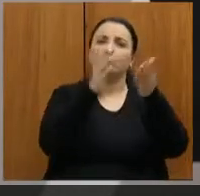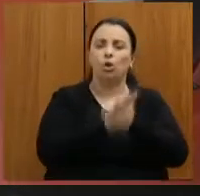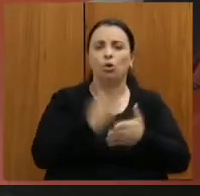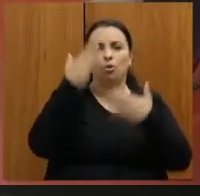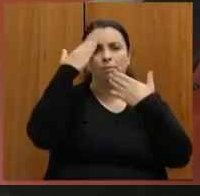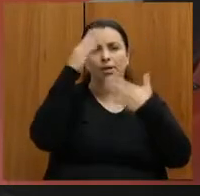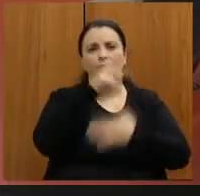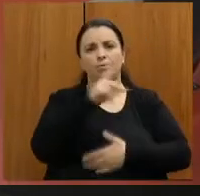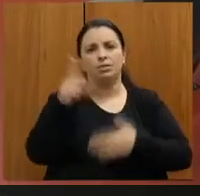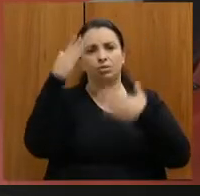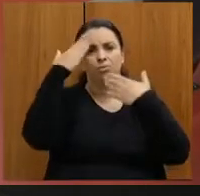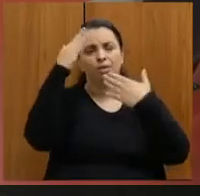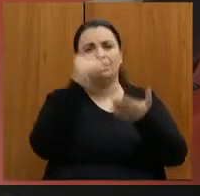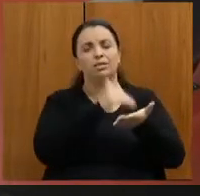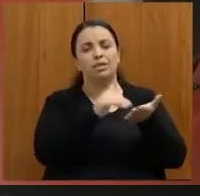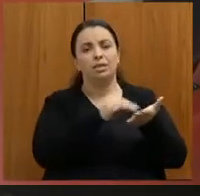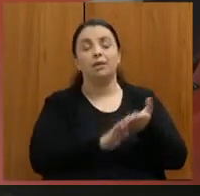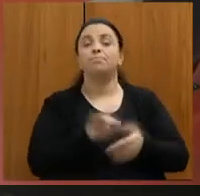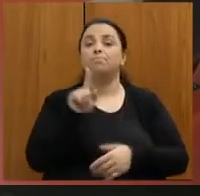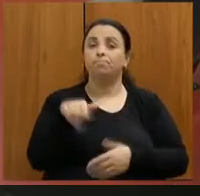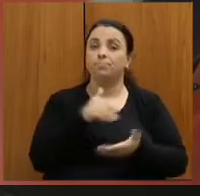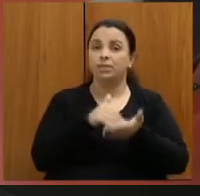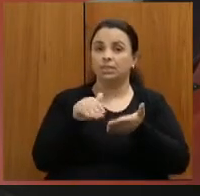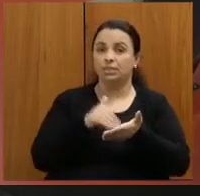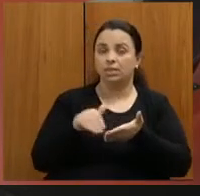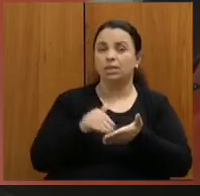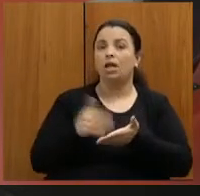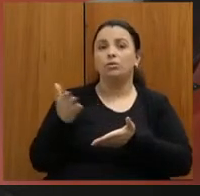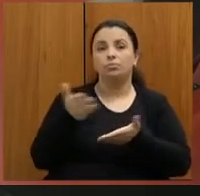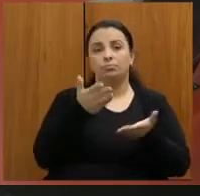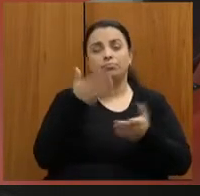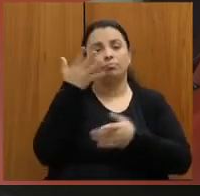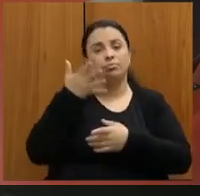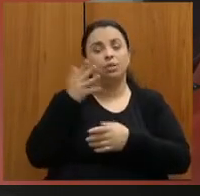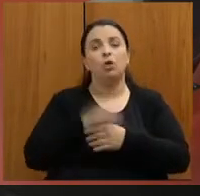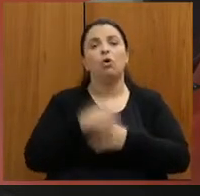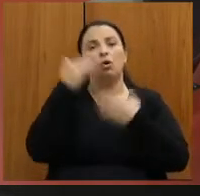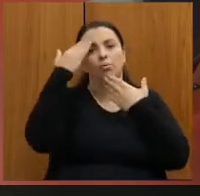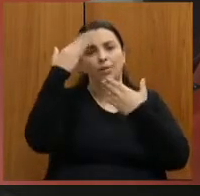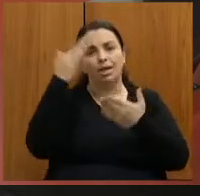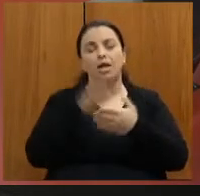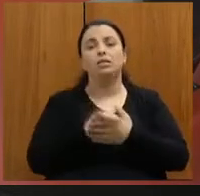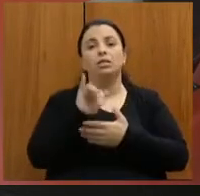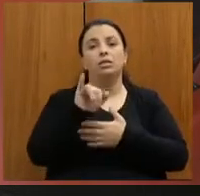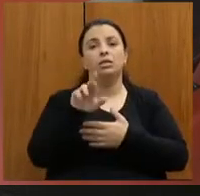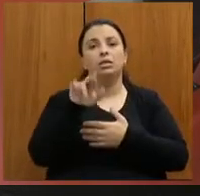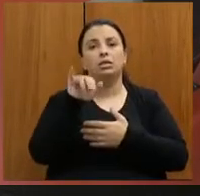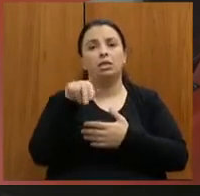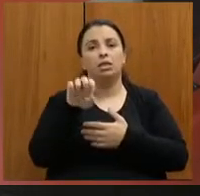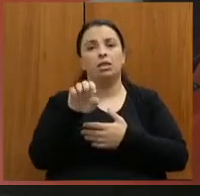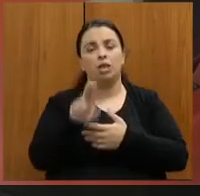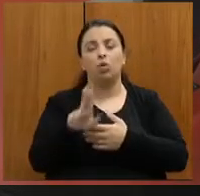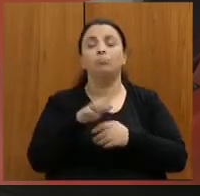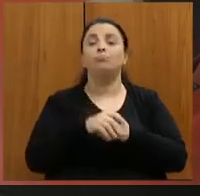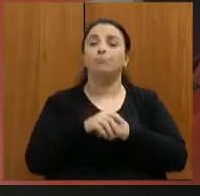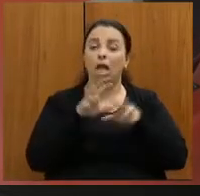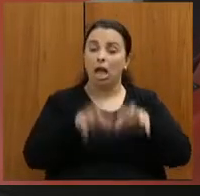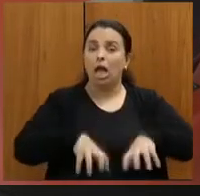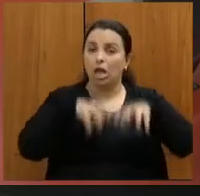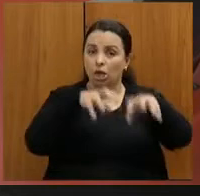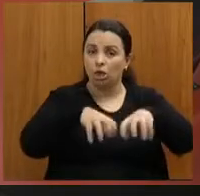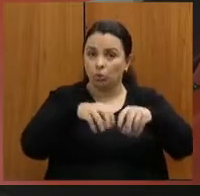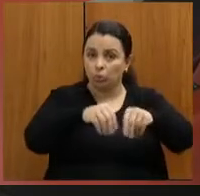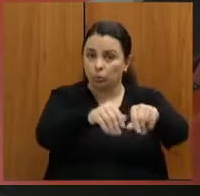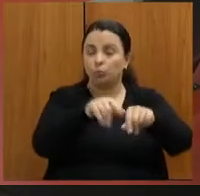palavra secretário Obrigado Deputado Graças por eneu com relação à agricultura o estado de Minas